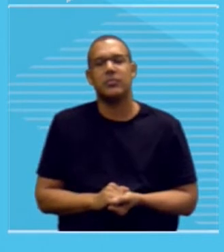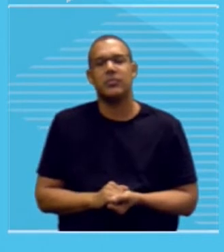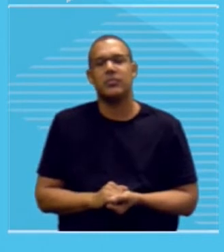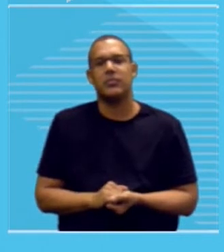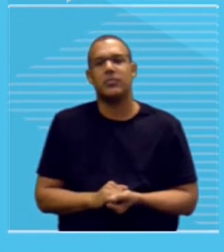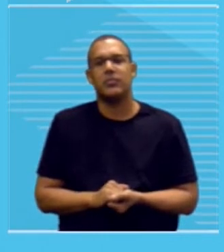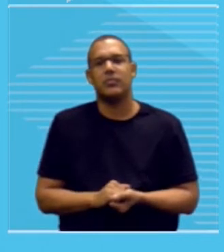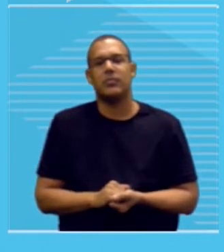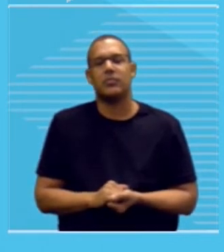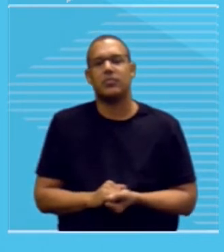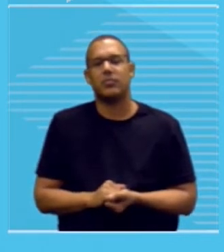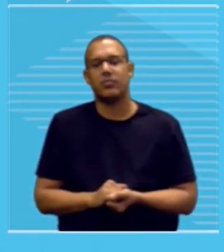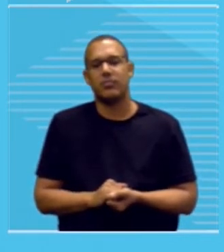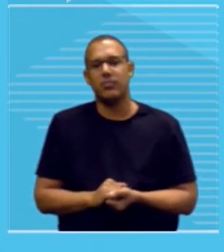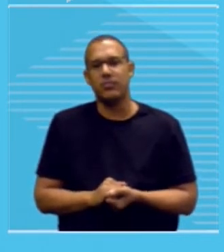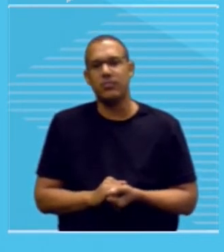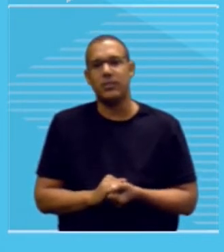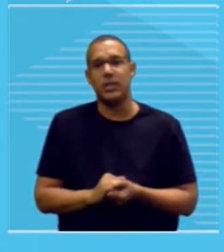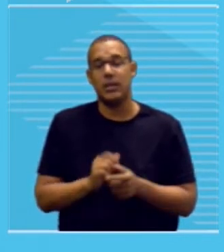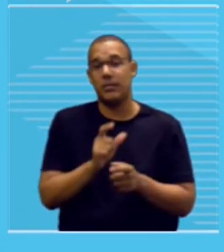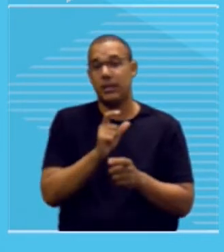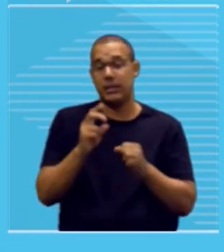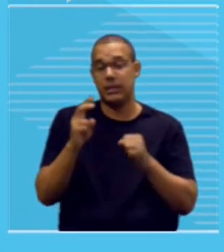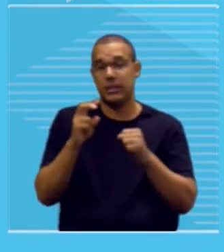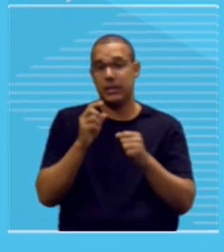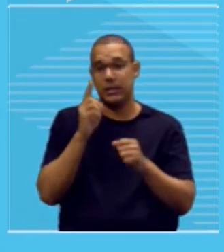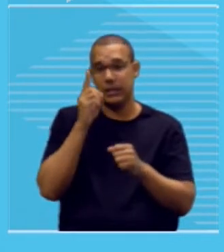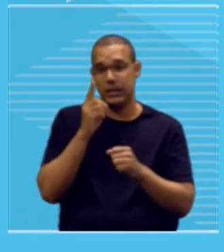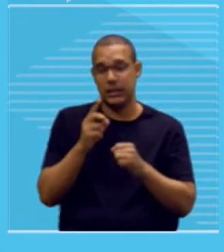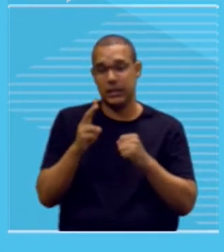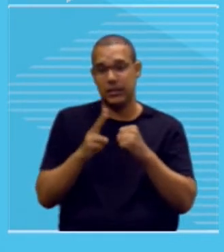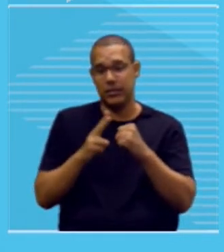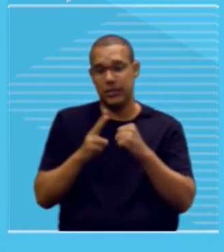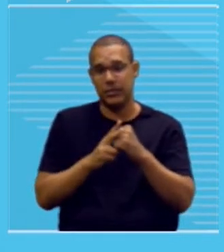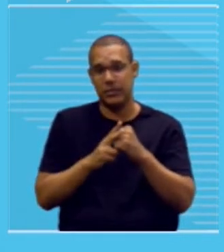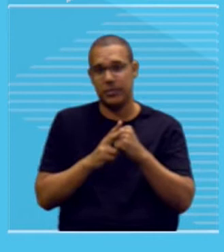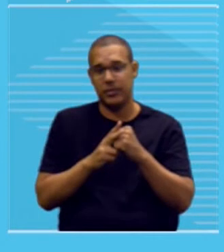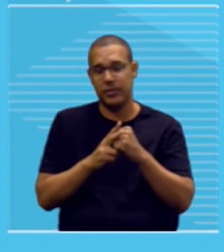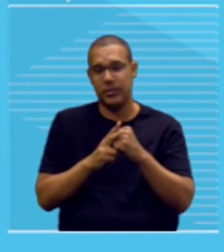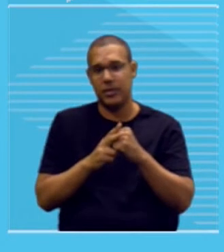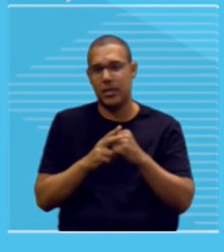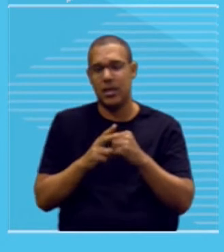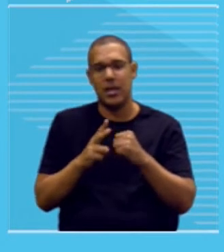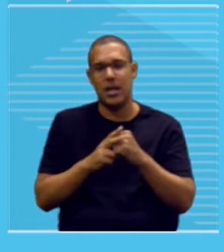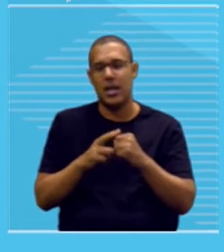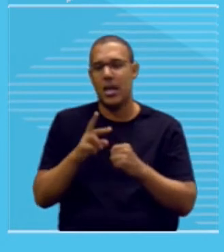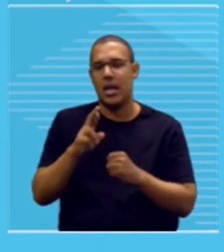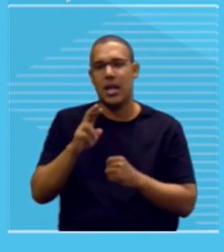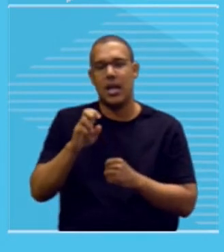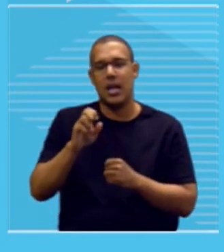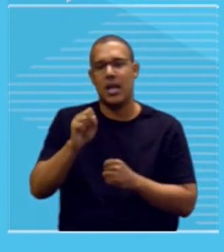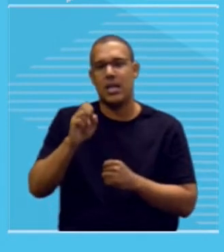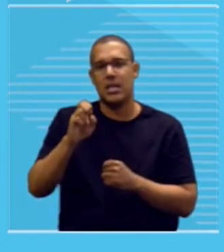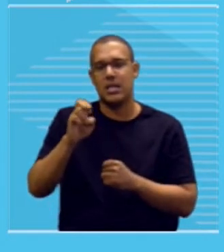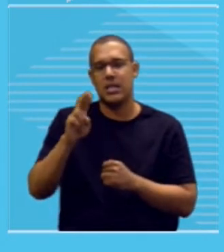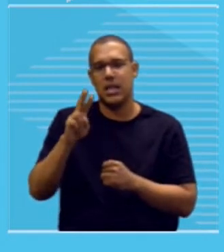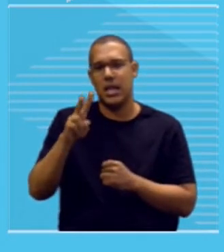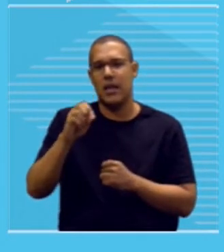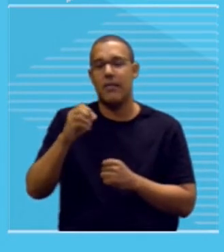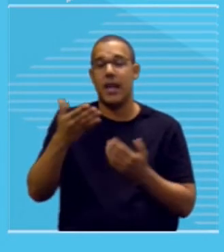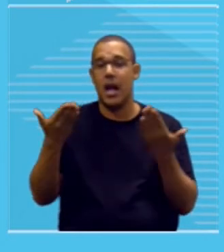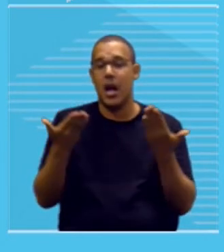ordem vai direto para o verbo nesse caso aqui nem objeto não tem né reserve agora faça a sua reserva